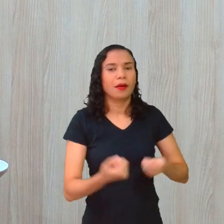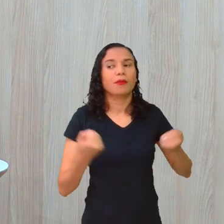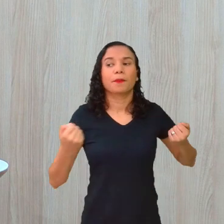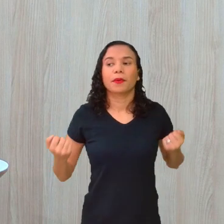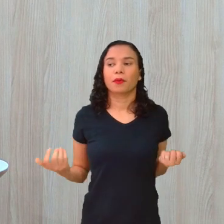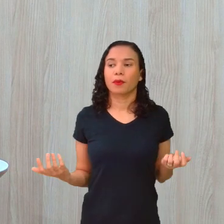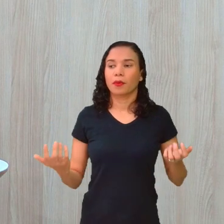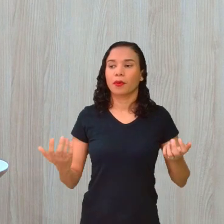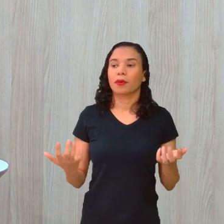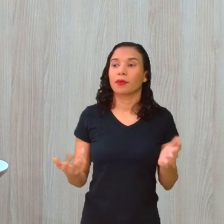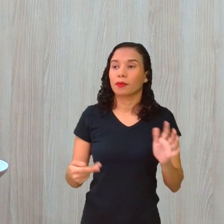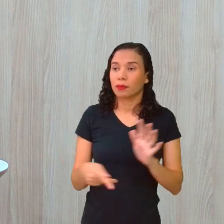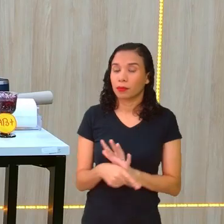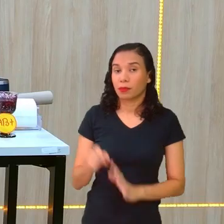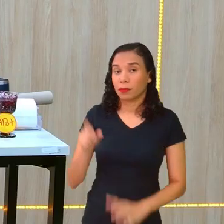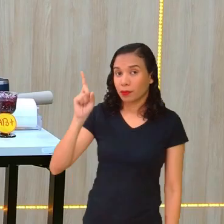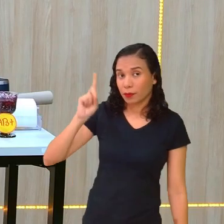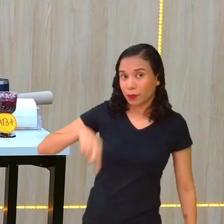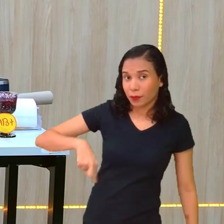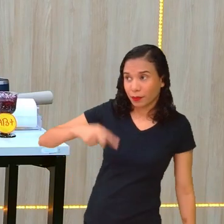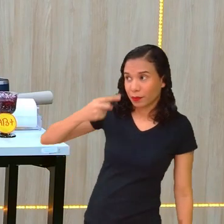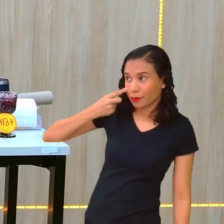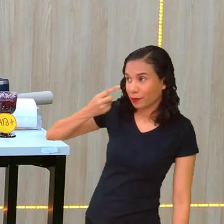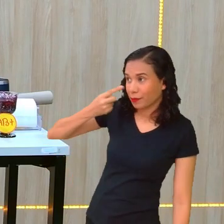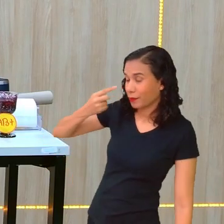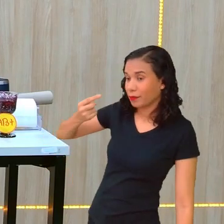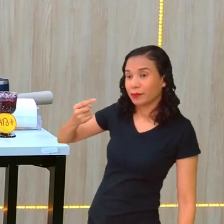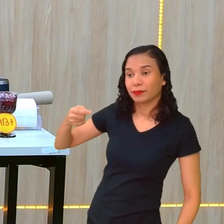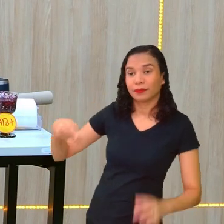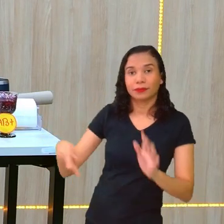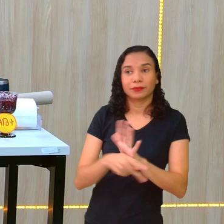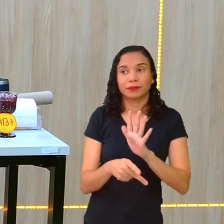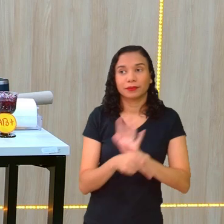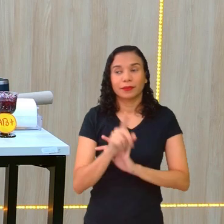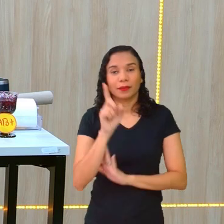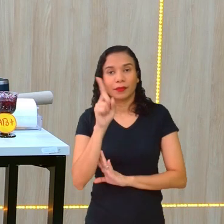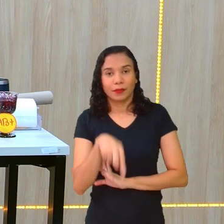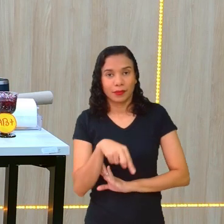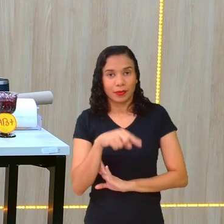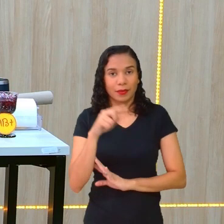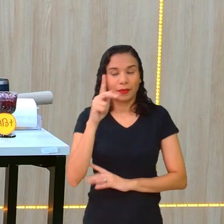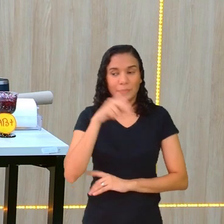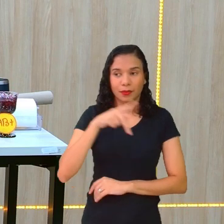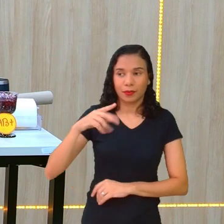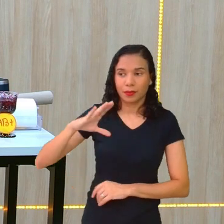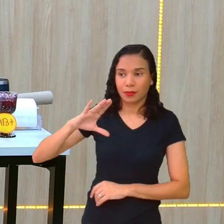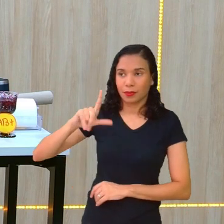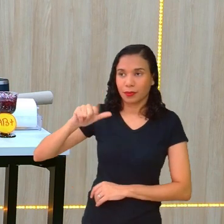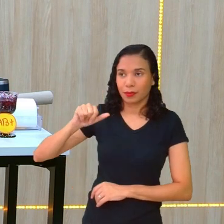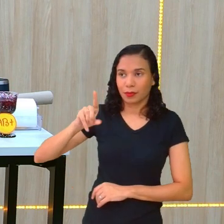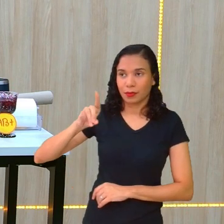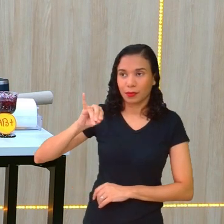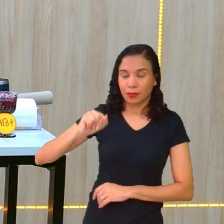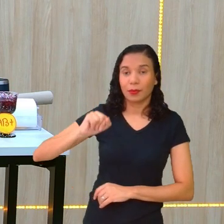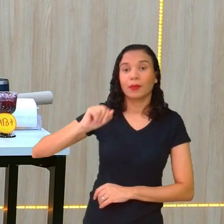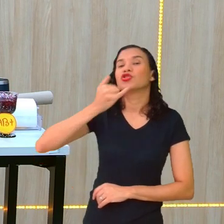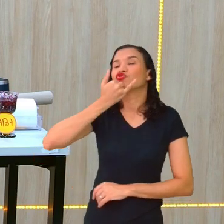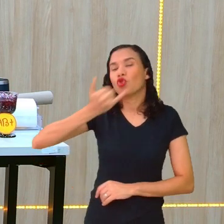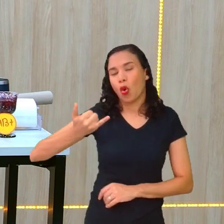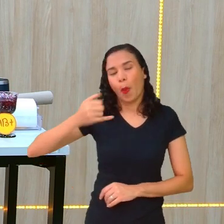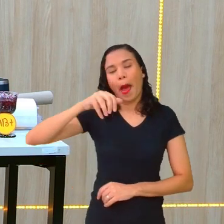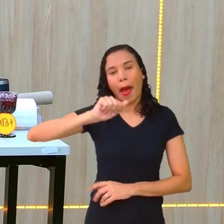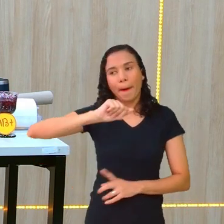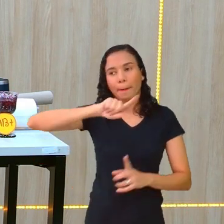Então, se ela olha, gente, observem aqui. O tipo de sangue da professora Cláudia é A negativo. Positivo.